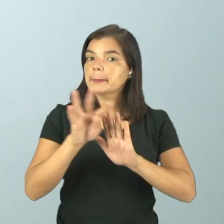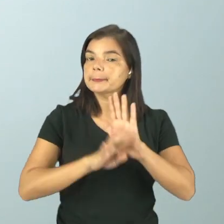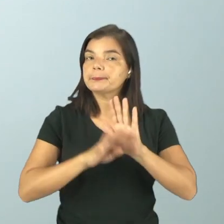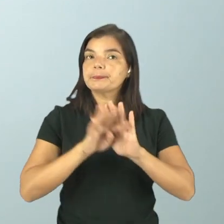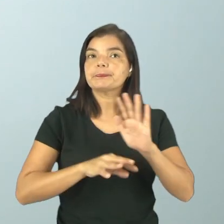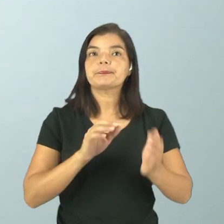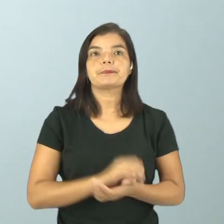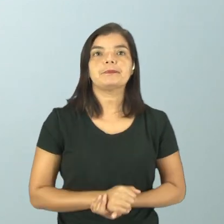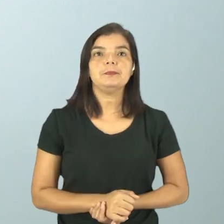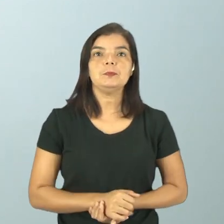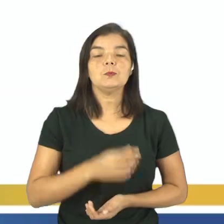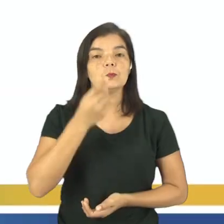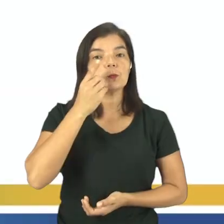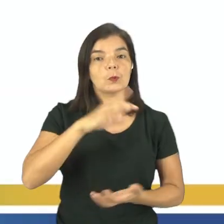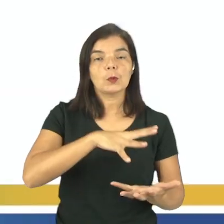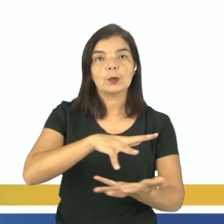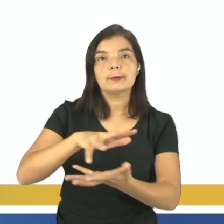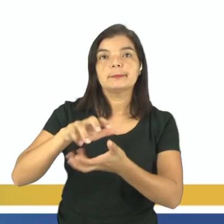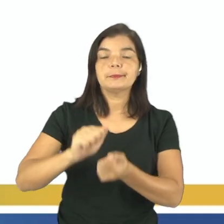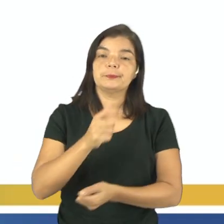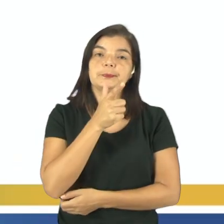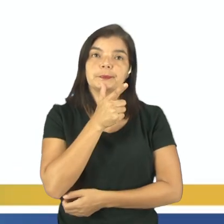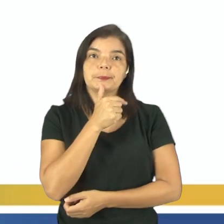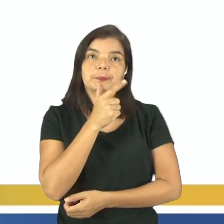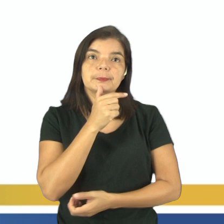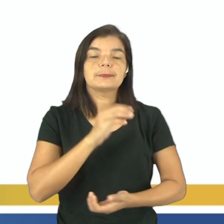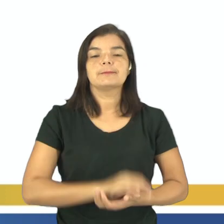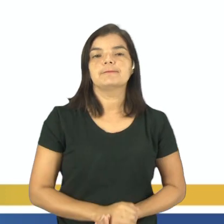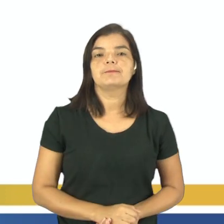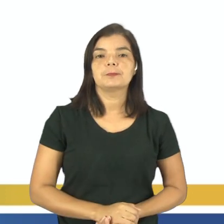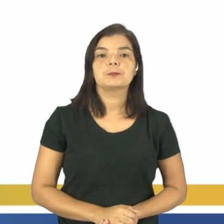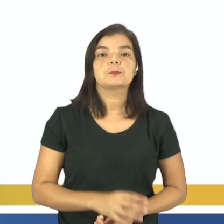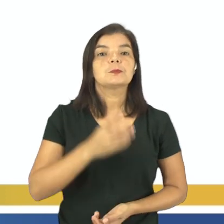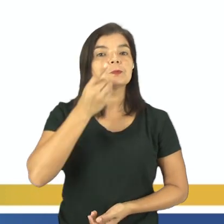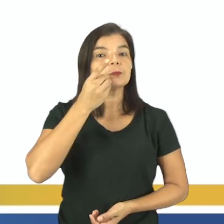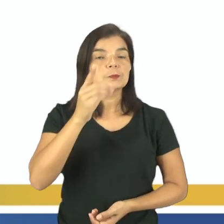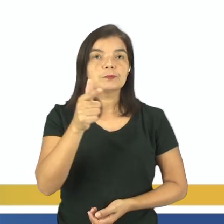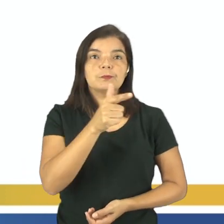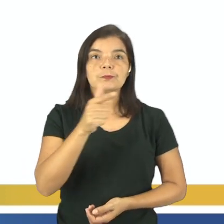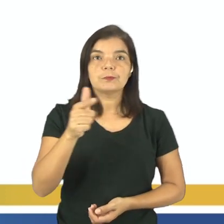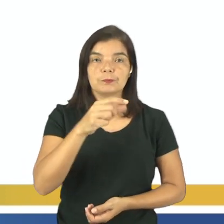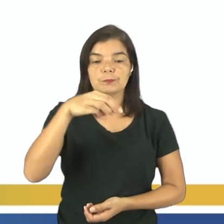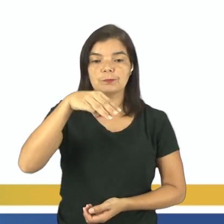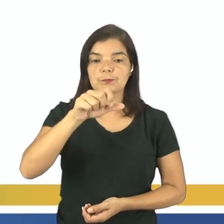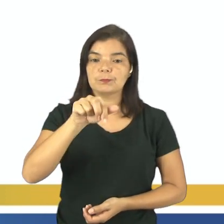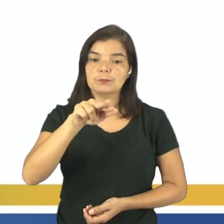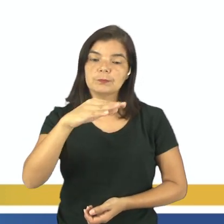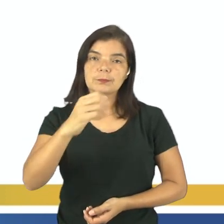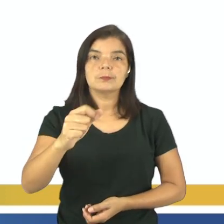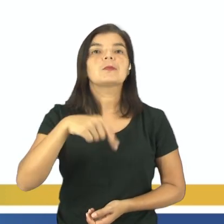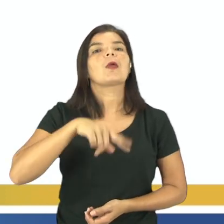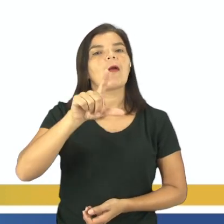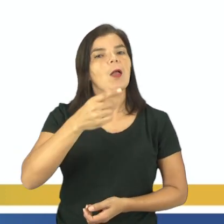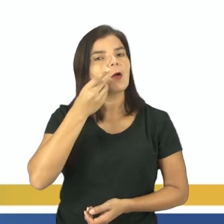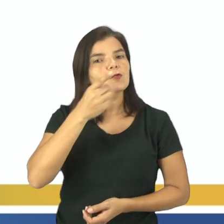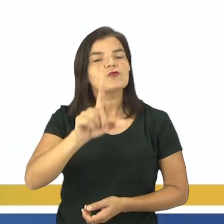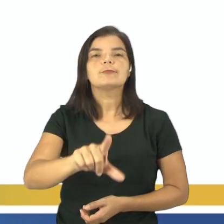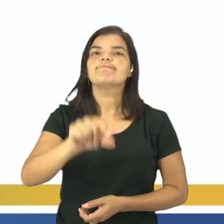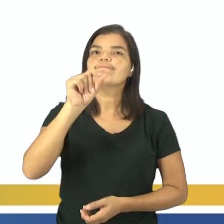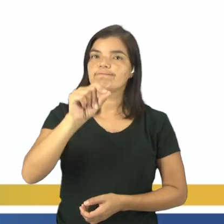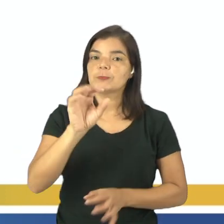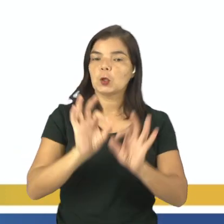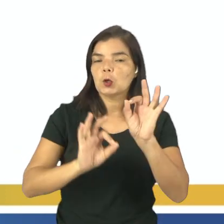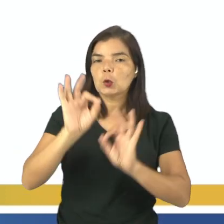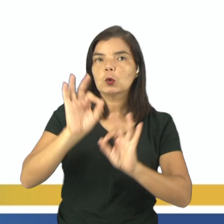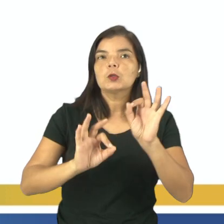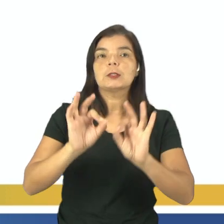textinho, diz assim: Dia Mundial da Água. Dia 22 de março é a data escolhida pela Organização